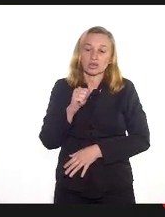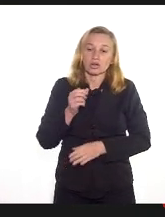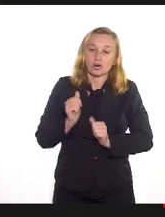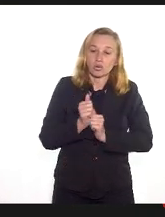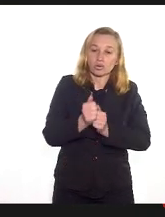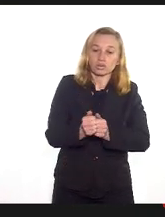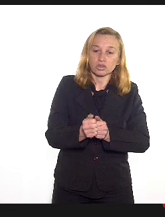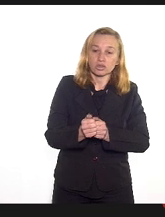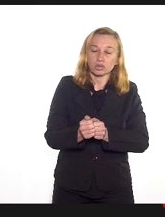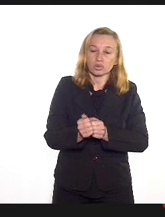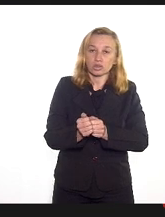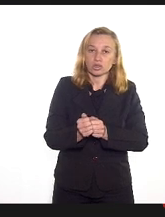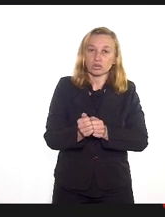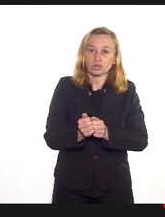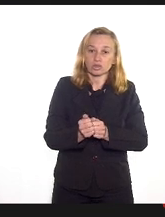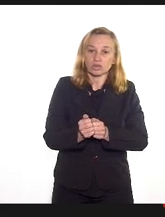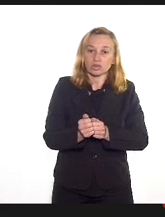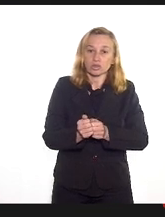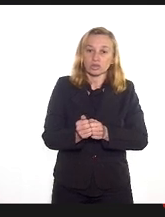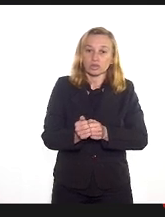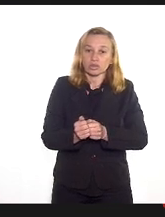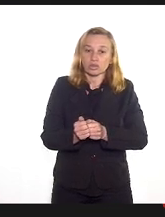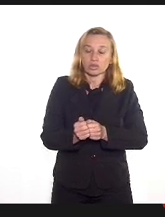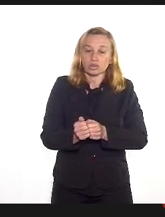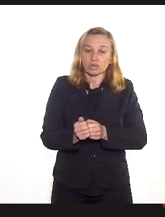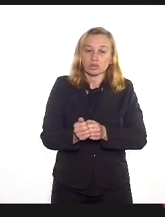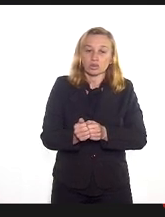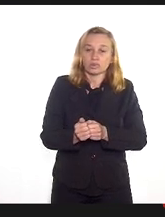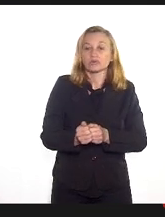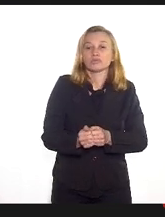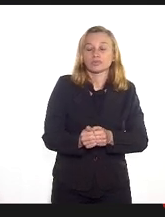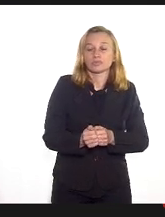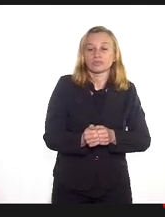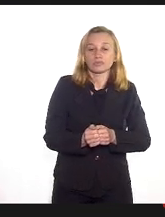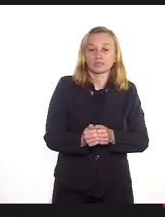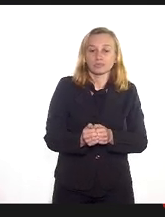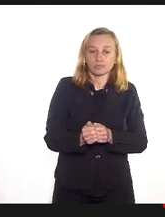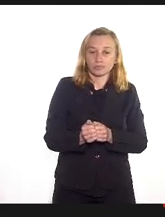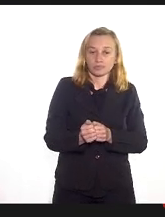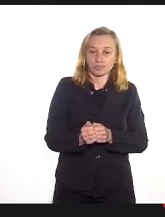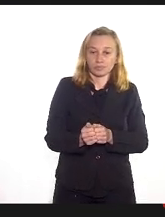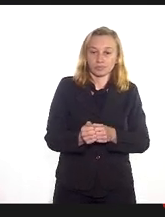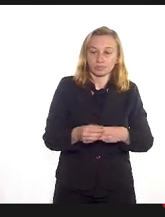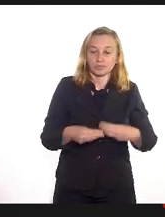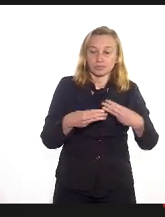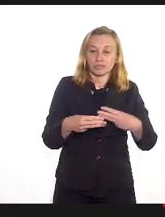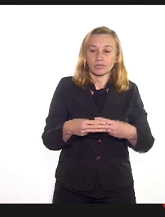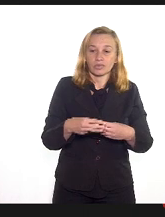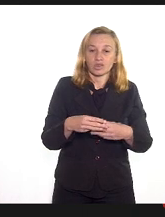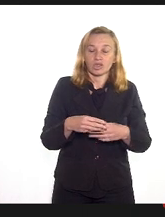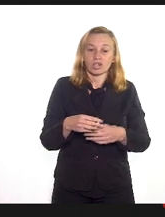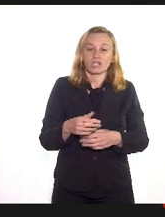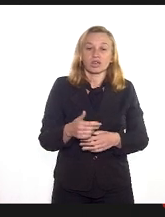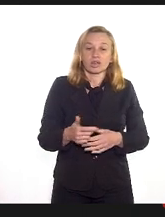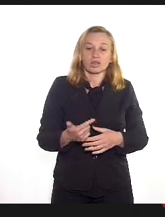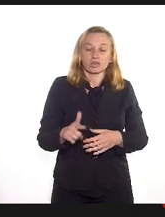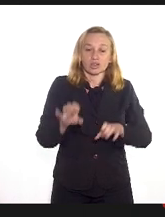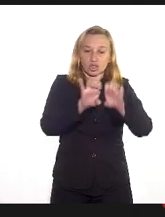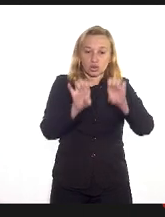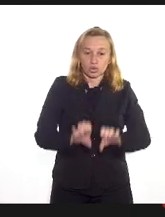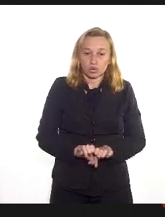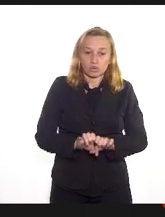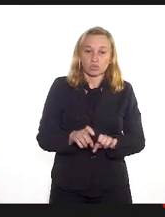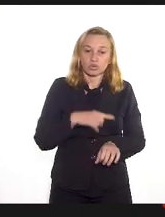conduzidos pelo Ministério da Infraestrutura. Então, aqui já abre uma possibilidade enorme para o nosso